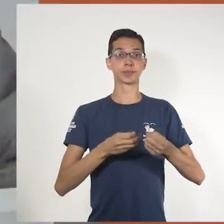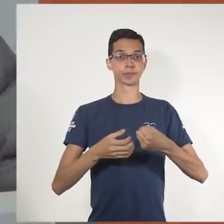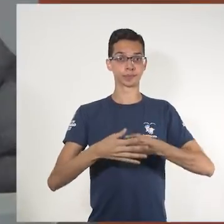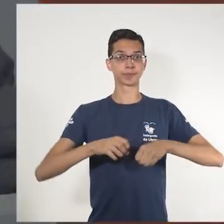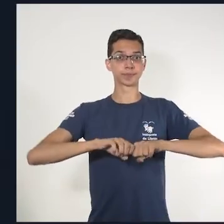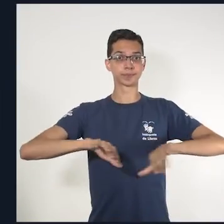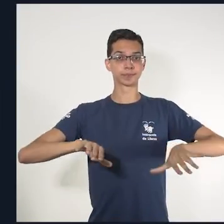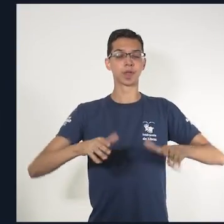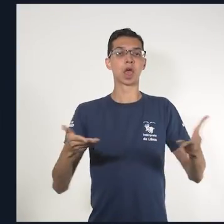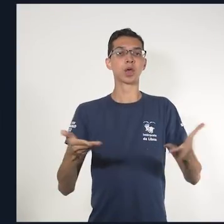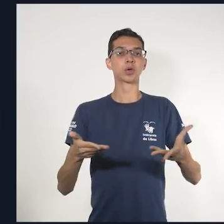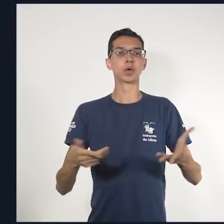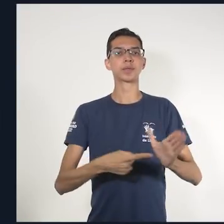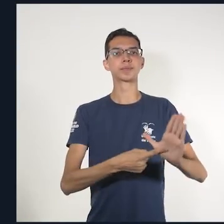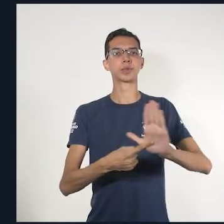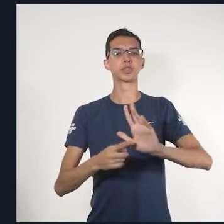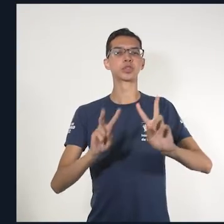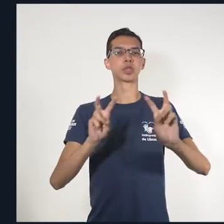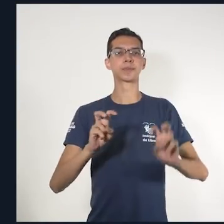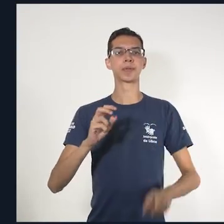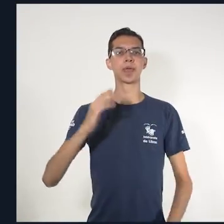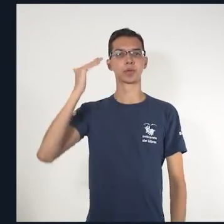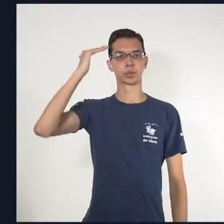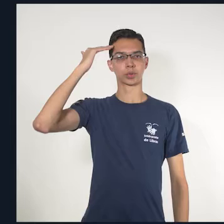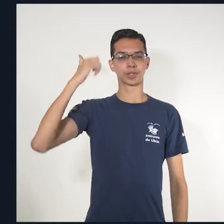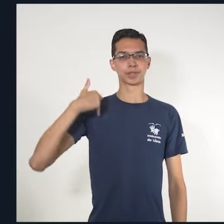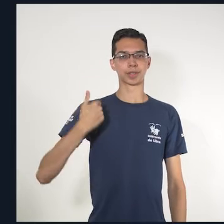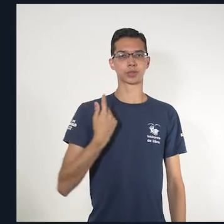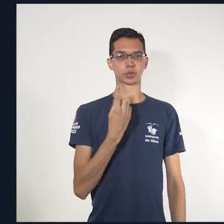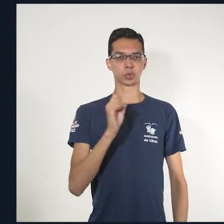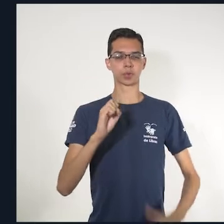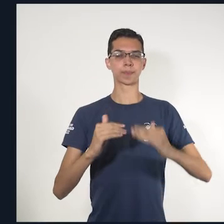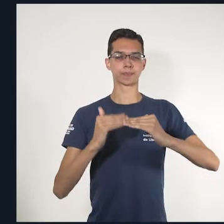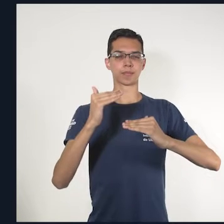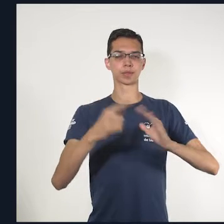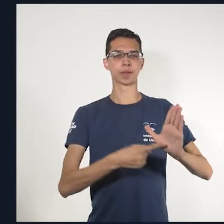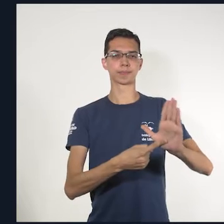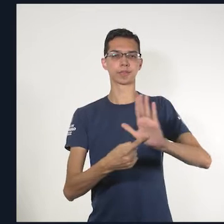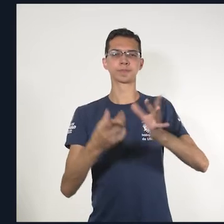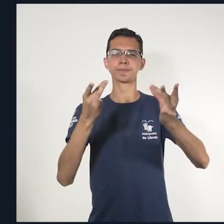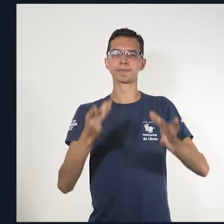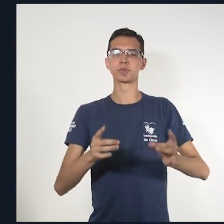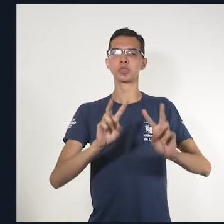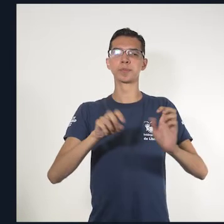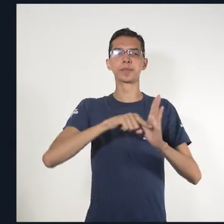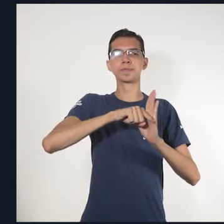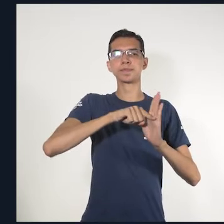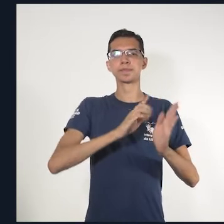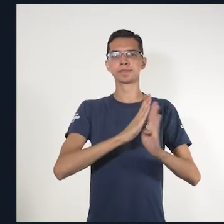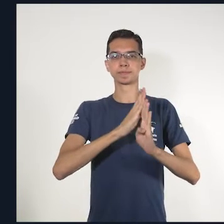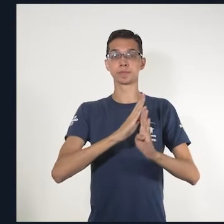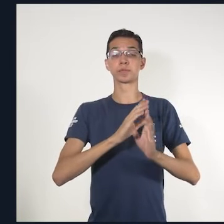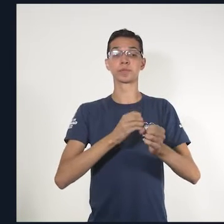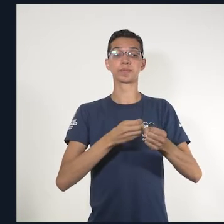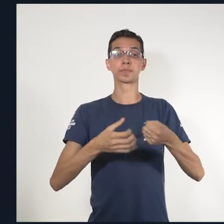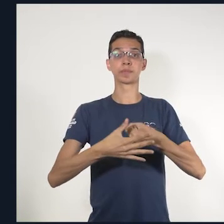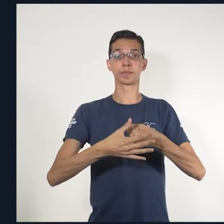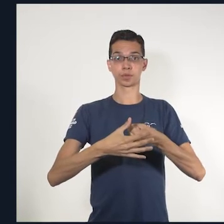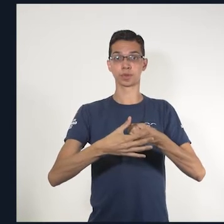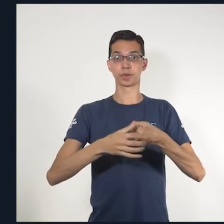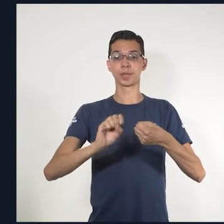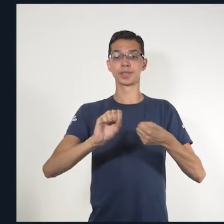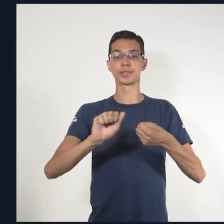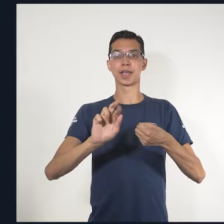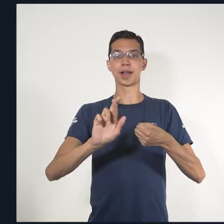sorológico dos adultos acima de 18 anos e mais para a Covid, para SARS-CoV-2.